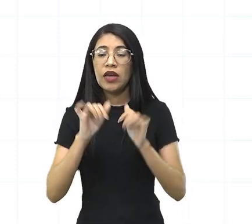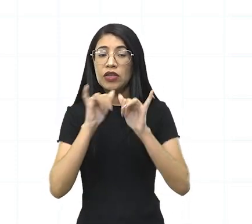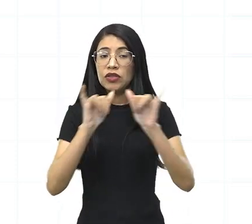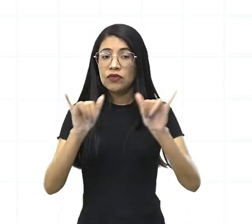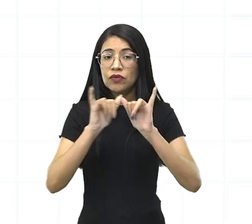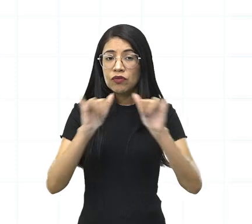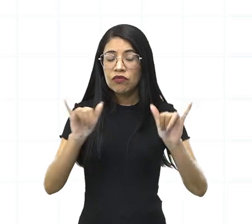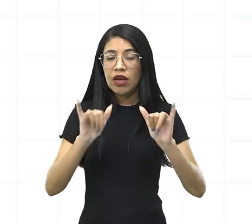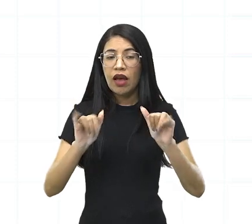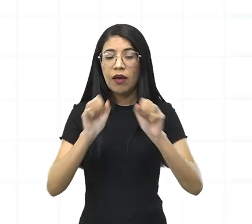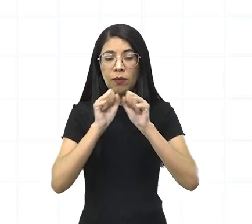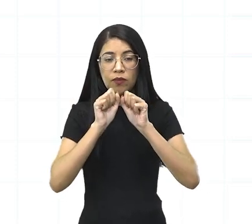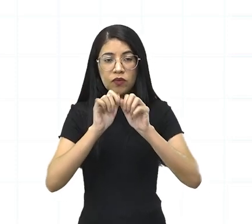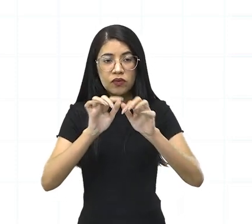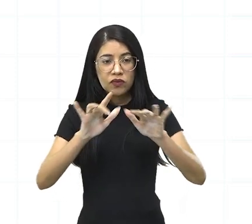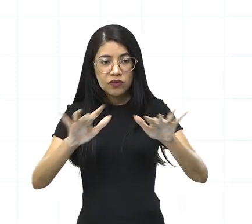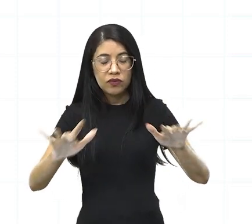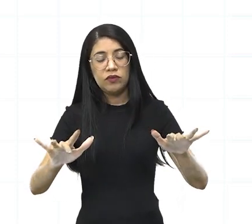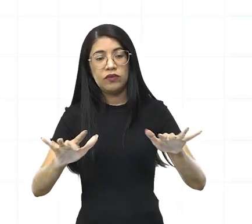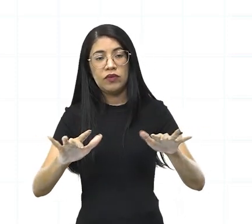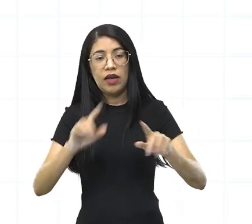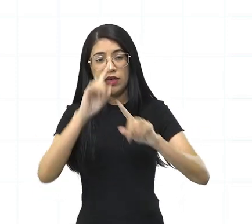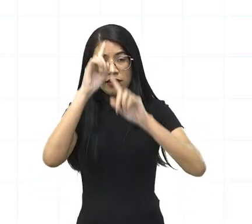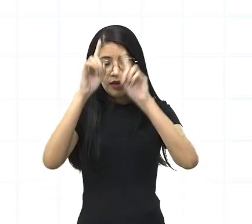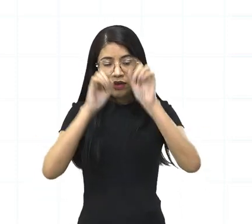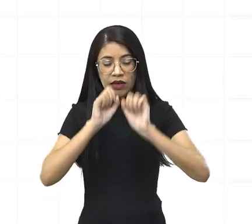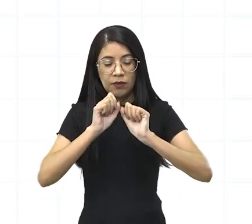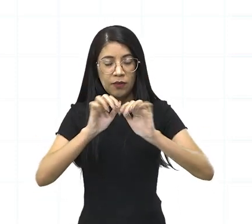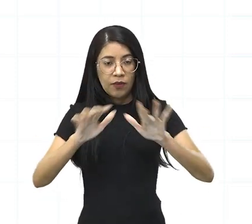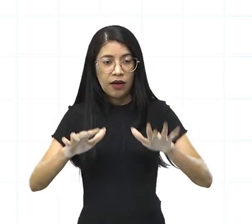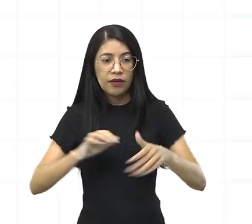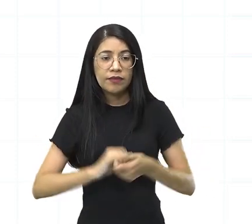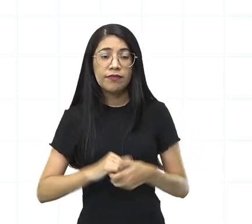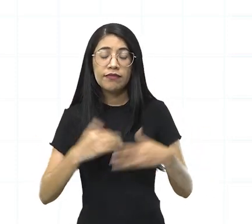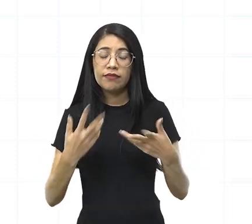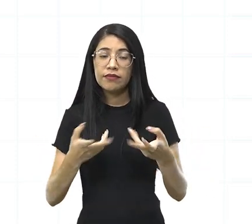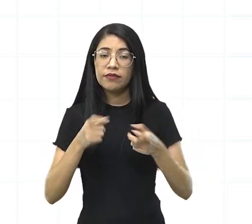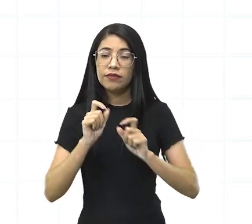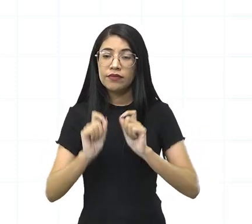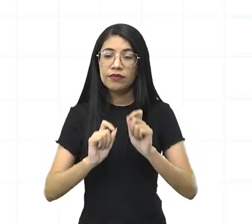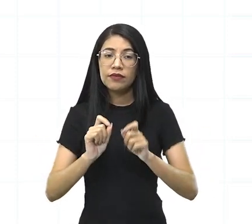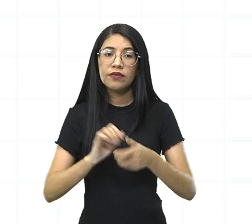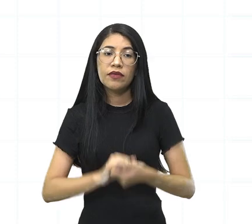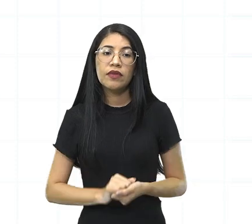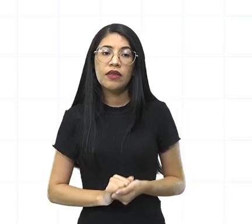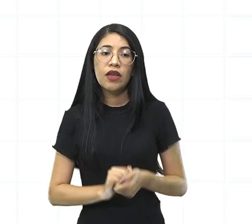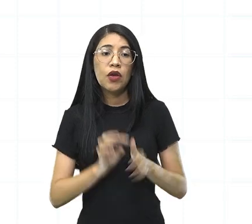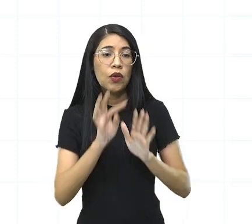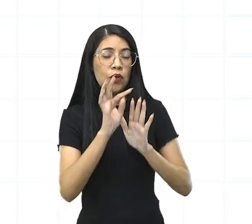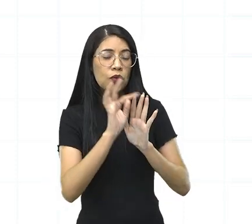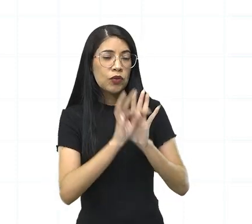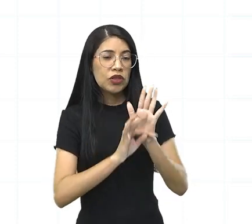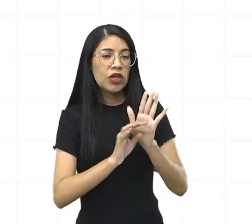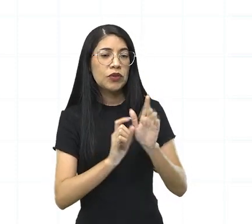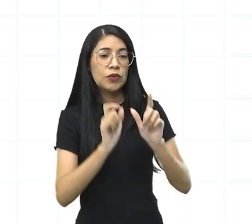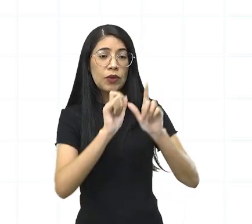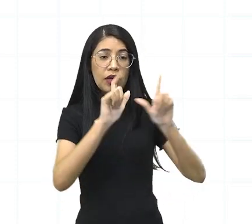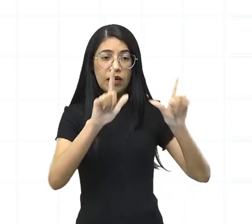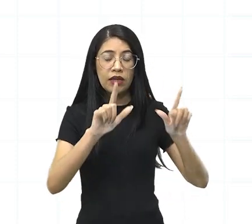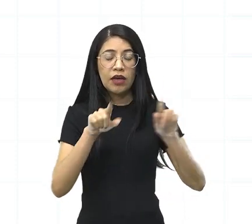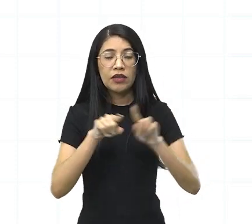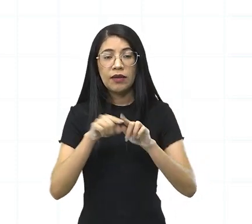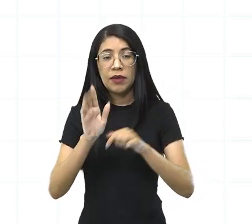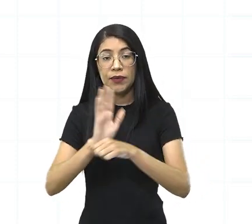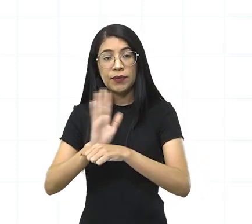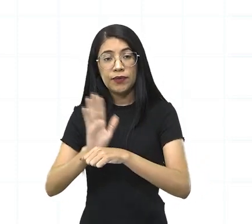e difundir ideias. Então vejam que nós temos ali, tanto no cartaz quanto